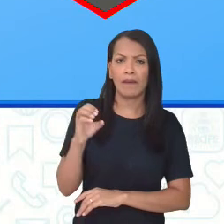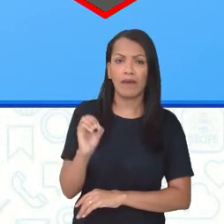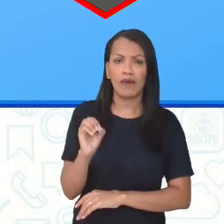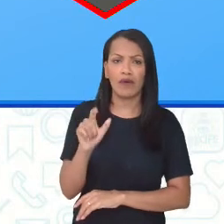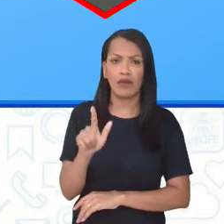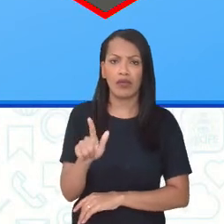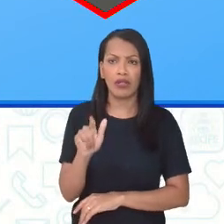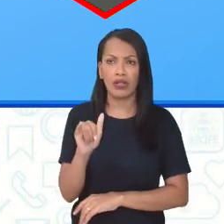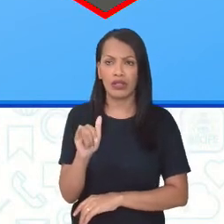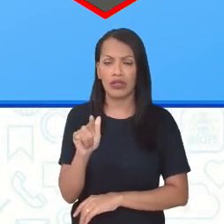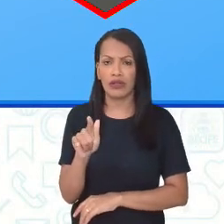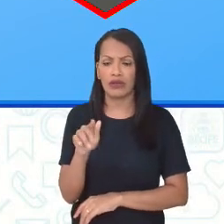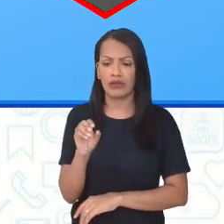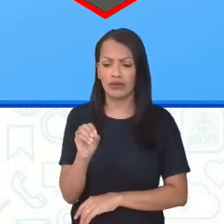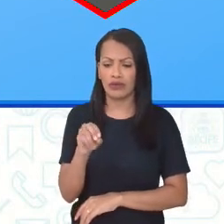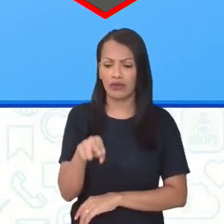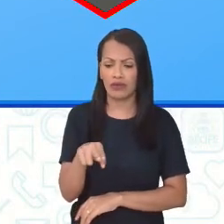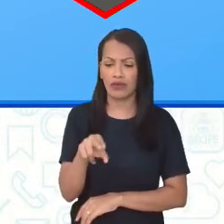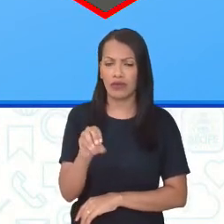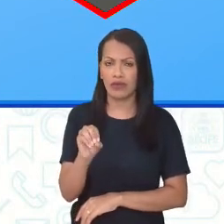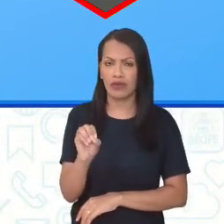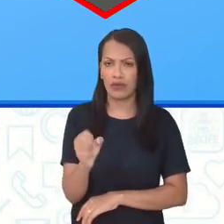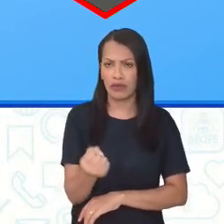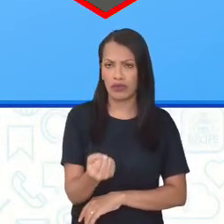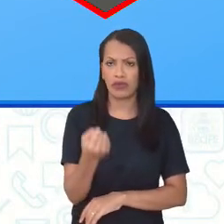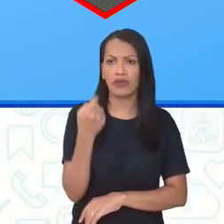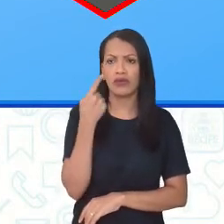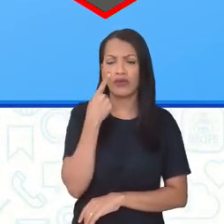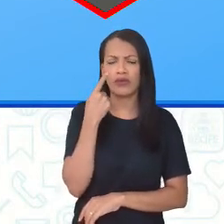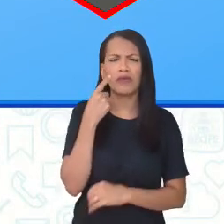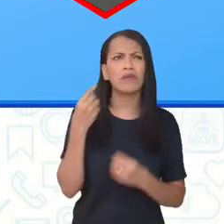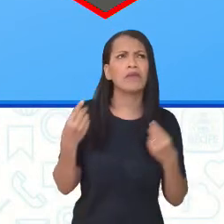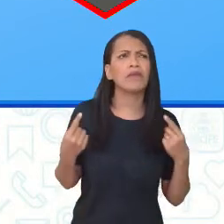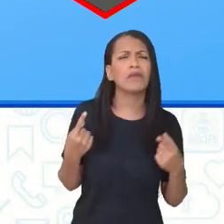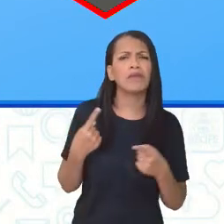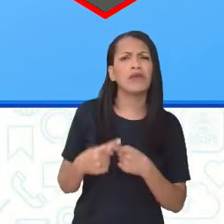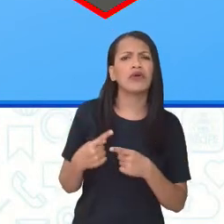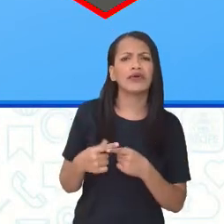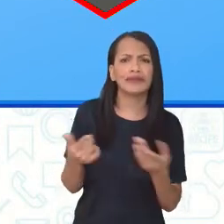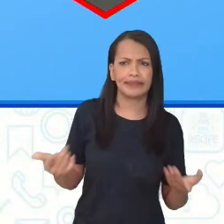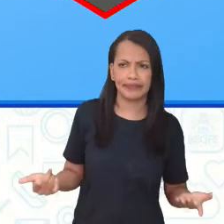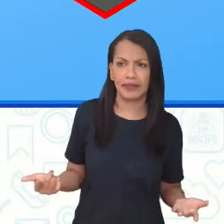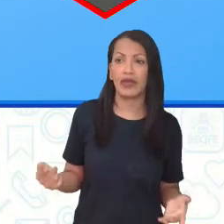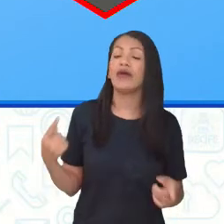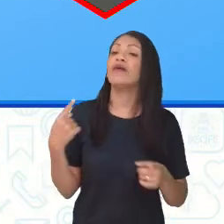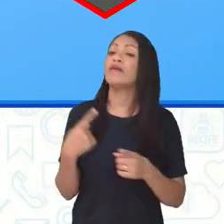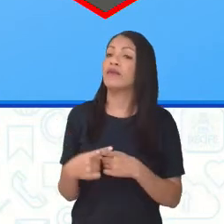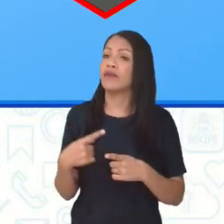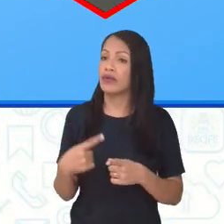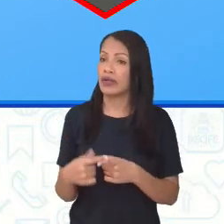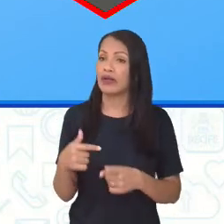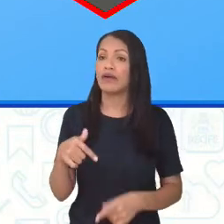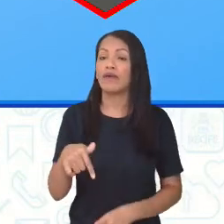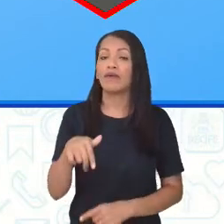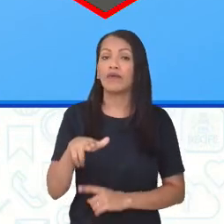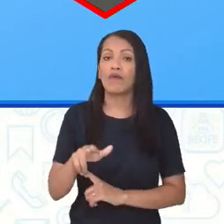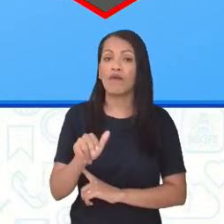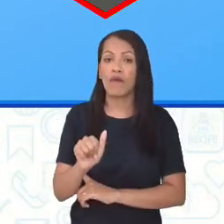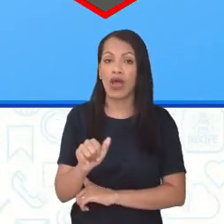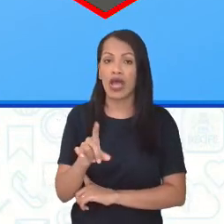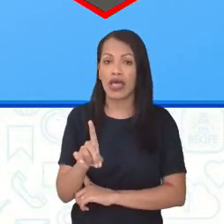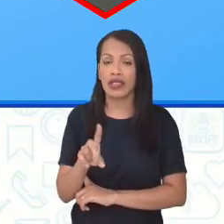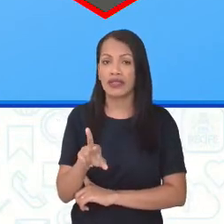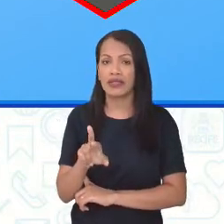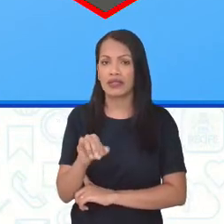polígonos se eu estou trabalhando quadriláteros? Porque quadriláteros é um dos polígonos. Então,